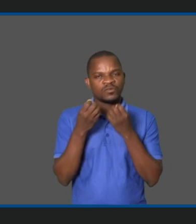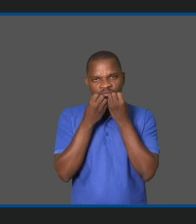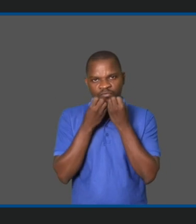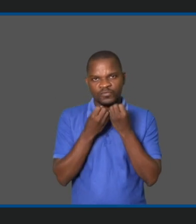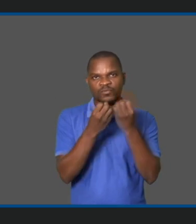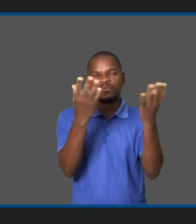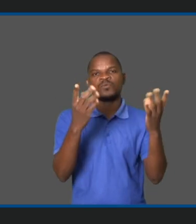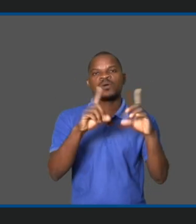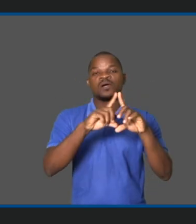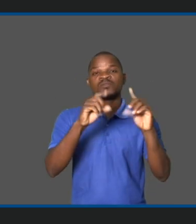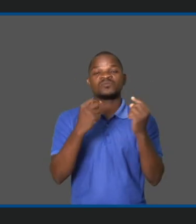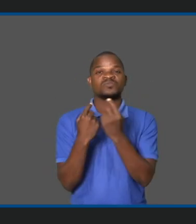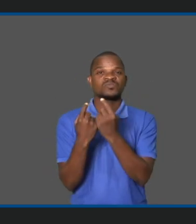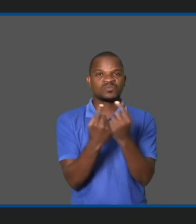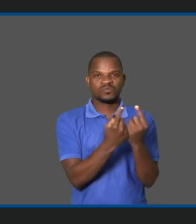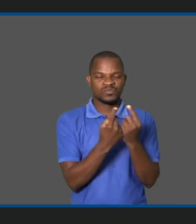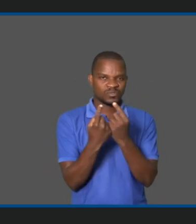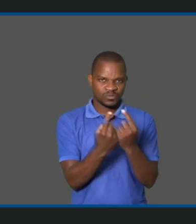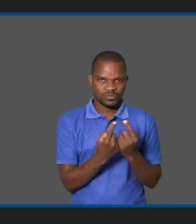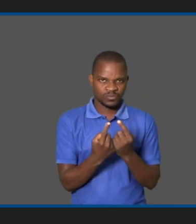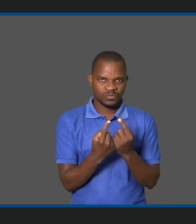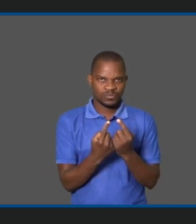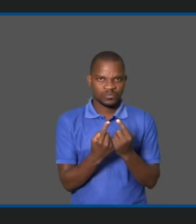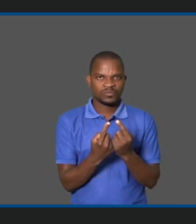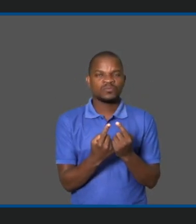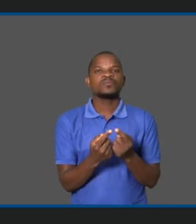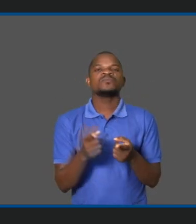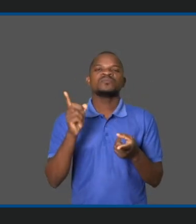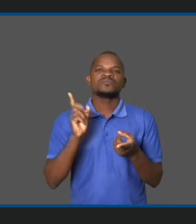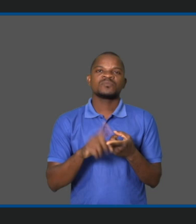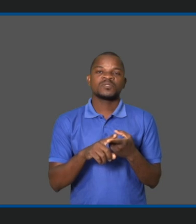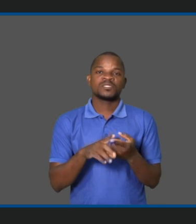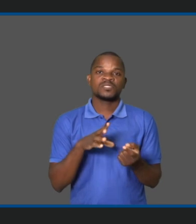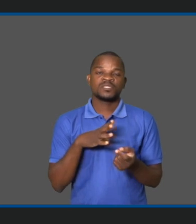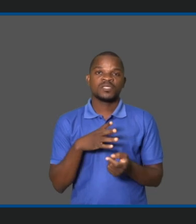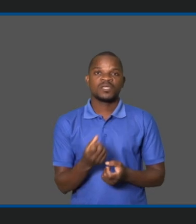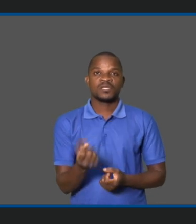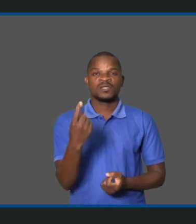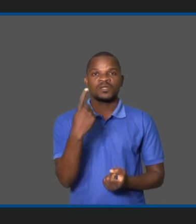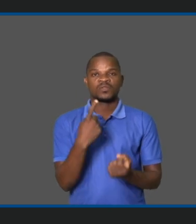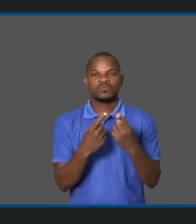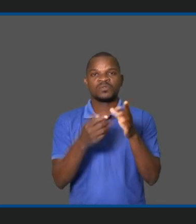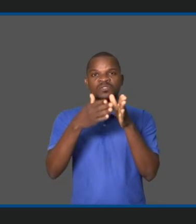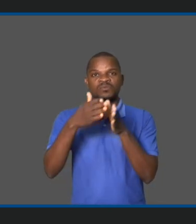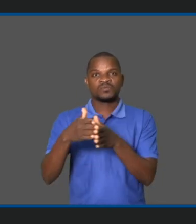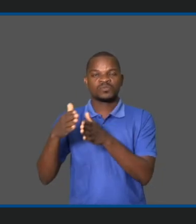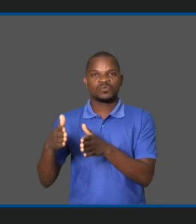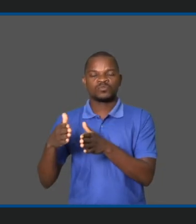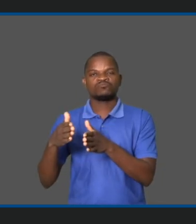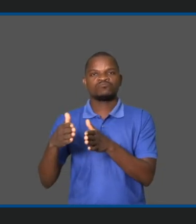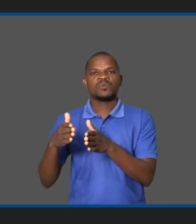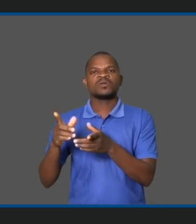que as pessoas estão a morrer de verdade e são países desenvolvidos, talvez, com certas